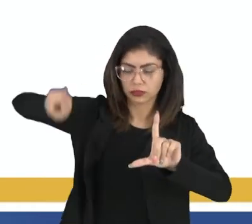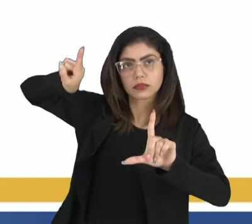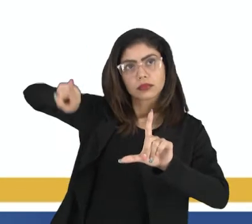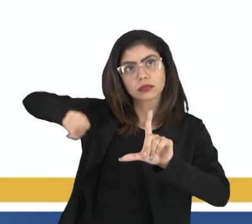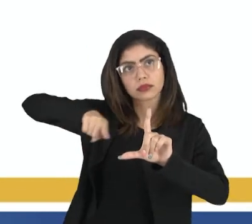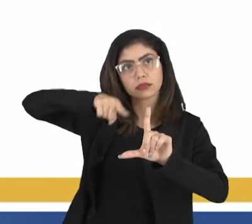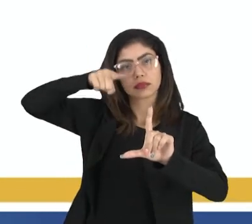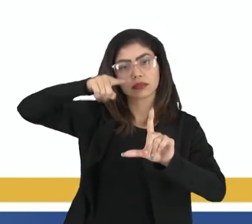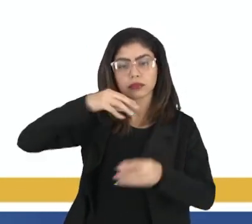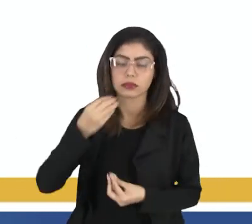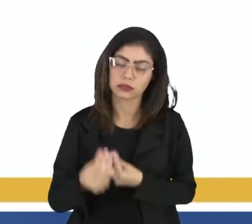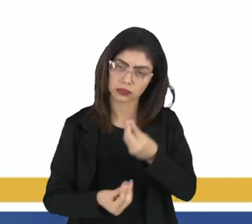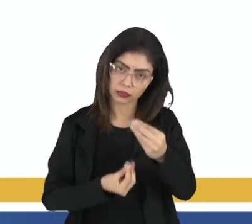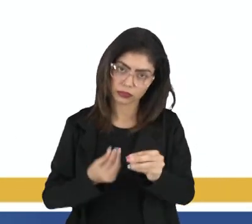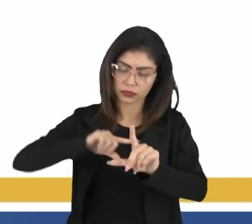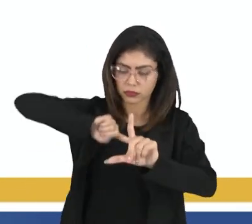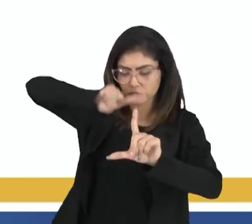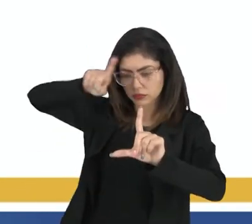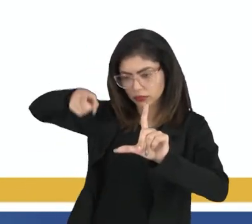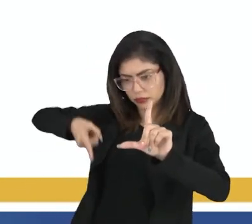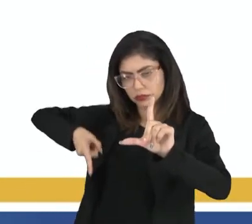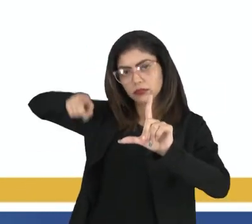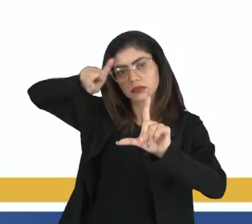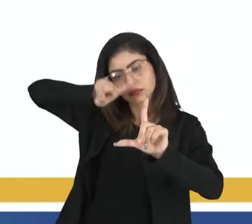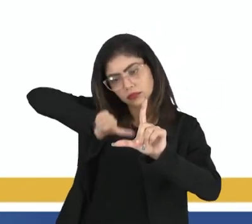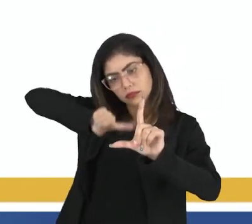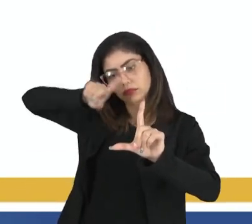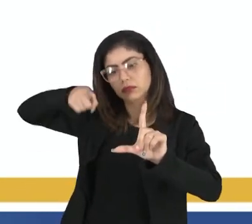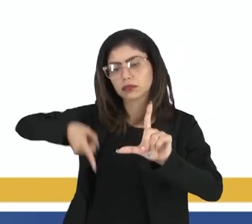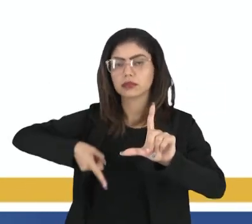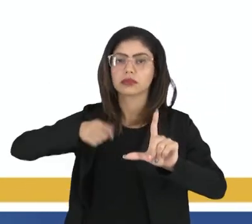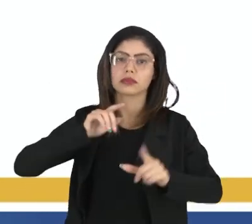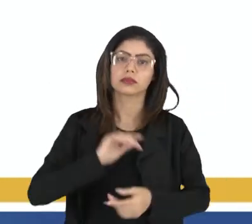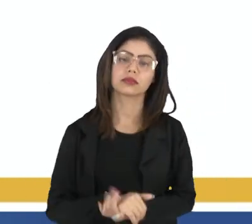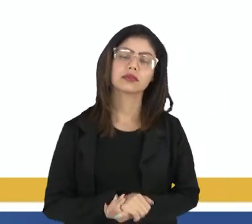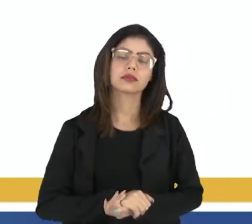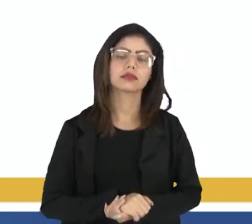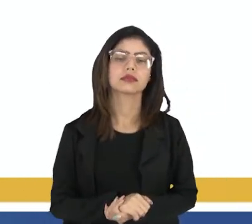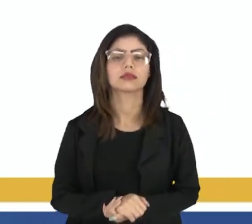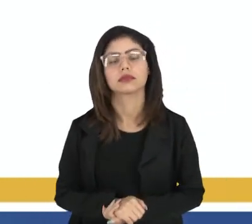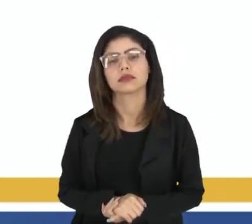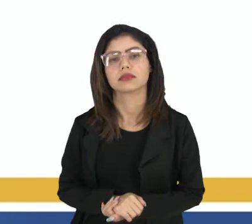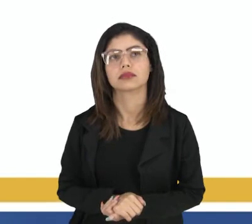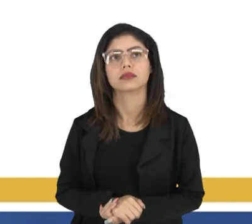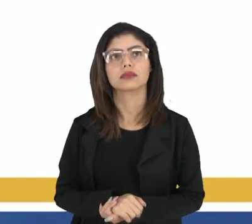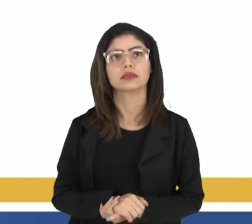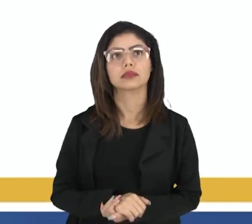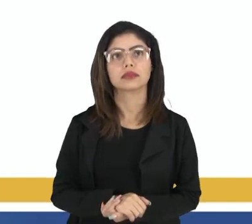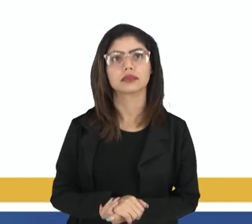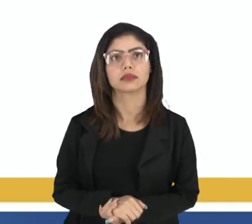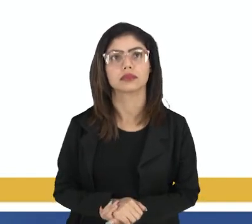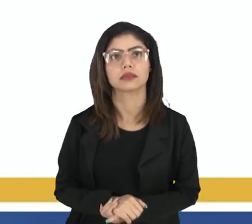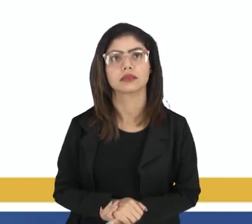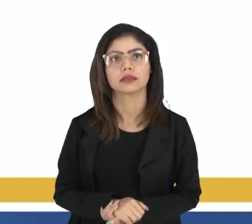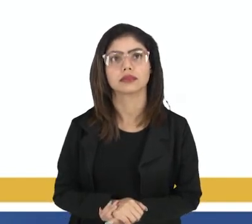tanto voltada para cima, como vocês viram nos gráficos, e também pode ser voltada para baixo.